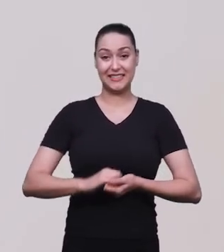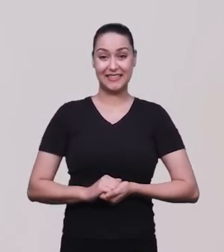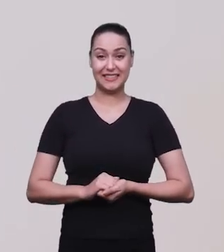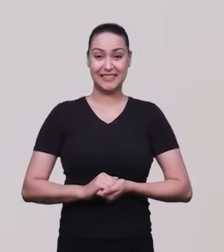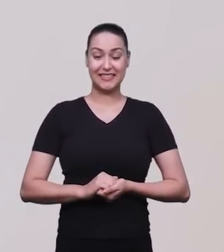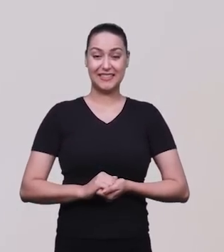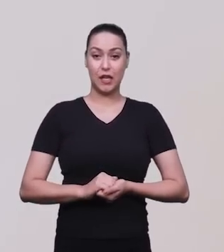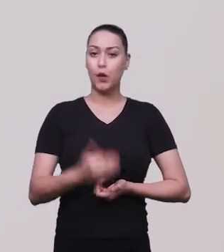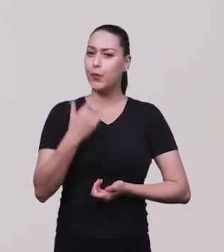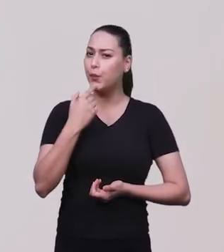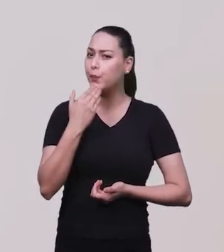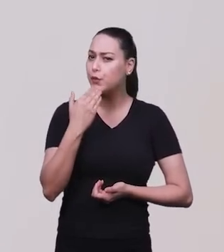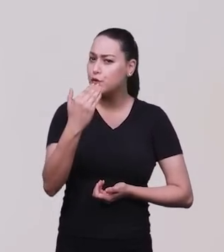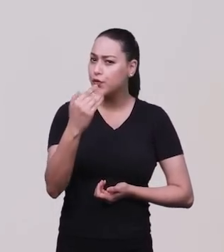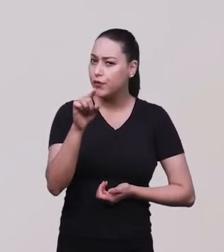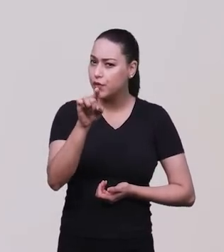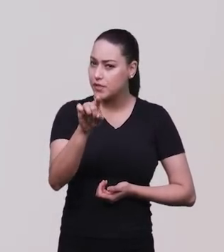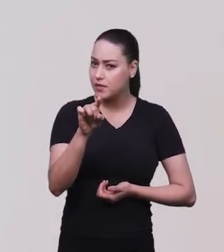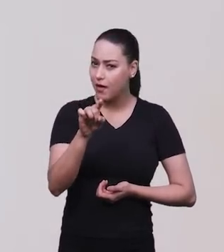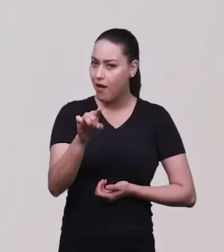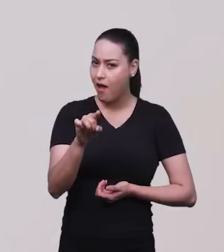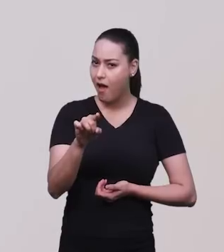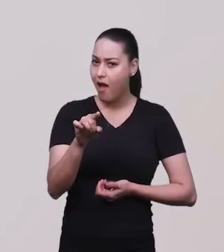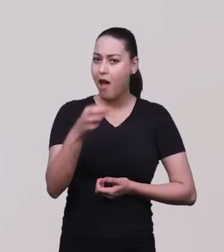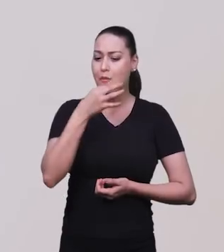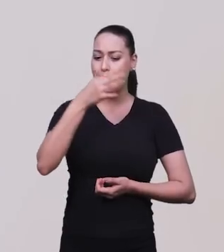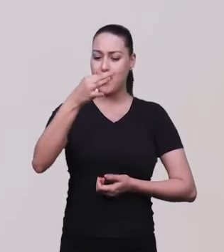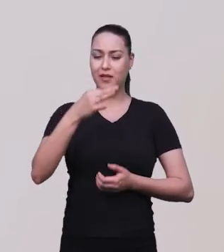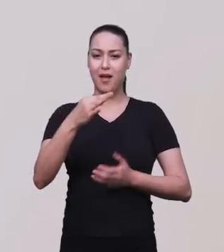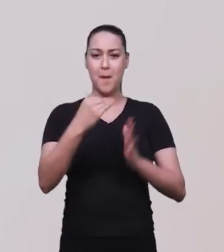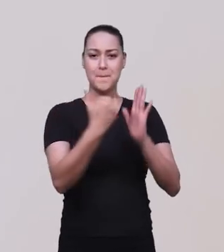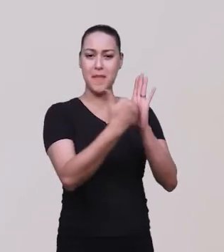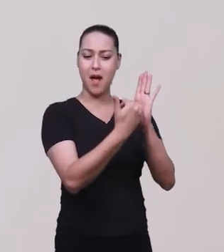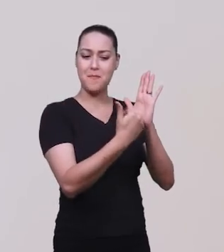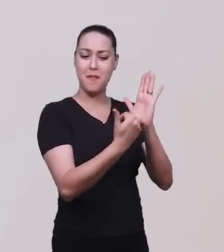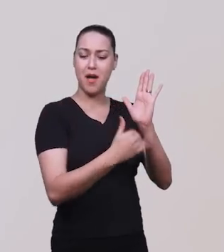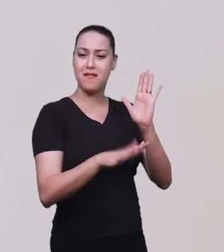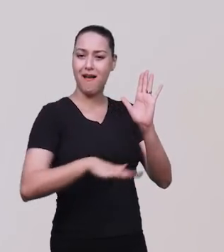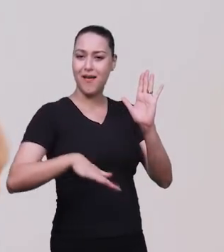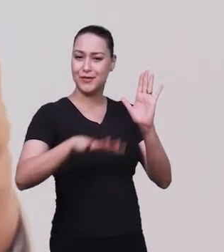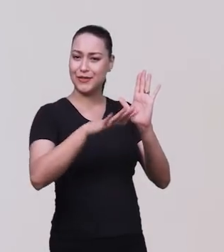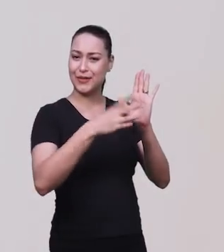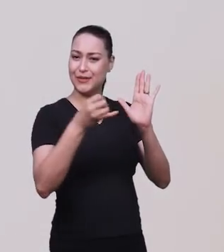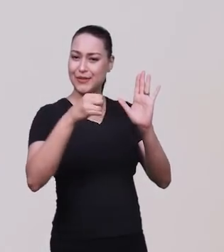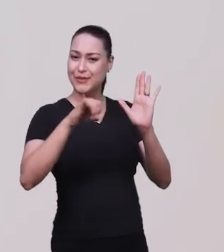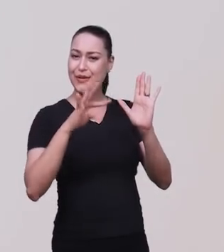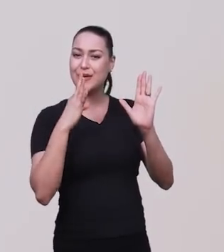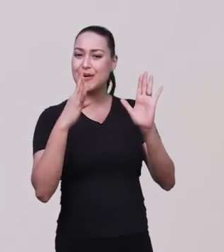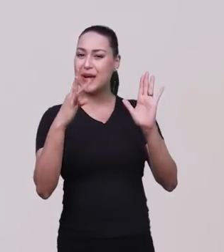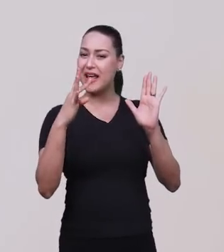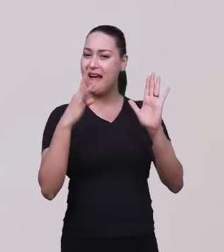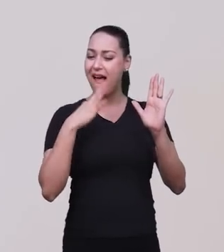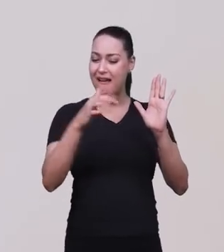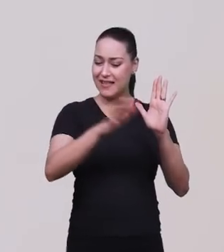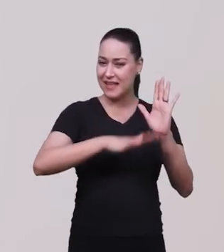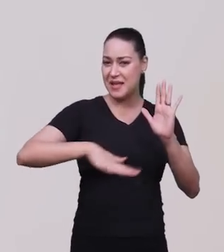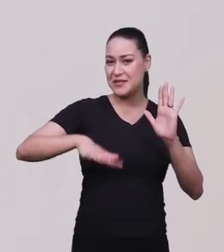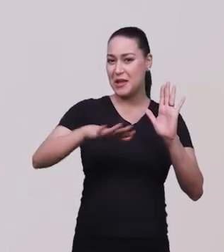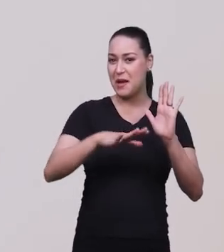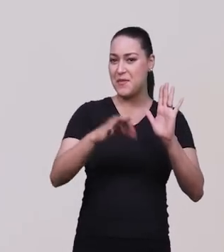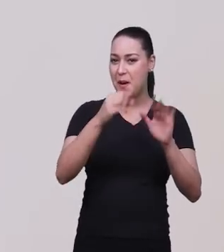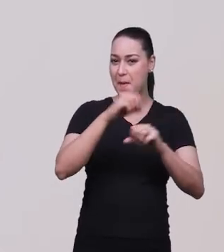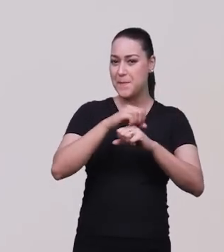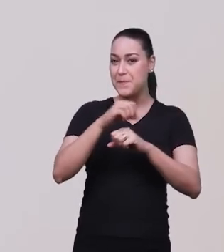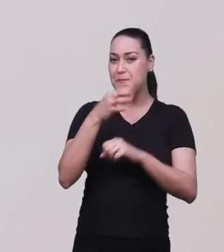vou começando aqui pedindo para você, você já comenta aqui embaixo se você faz parte da região, se você conhece a nossa região.